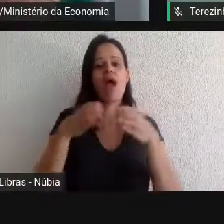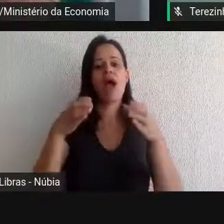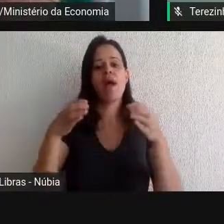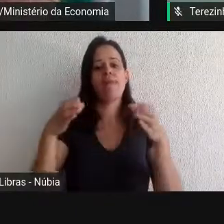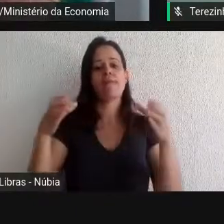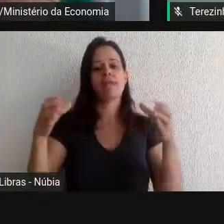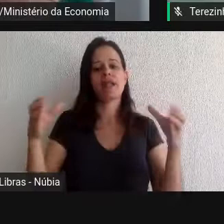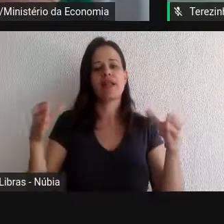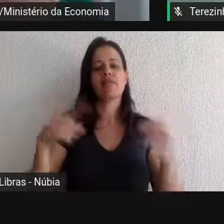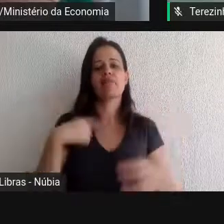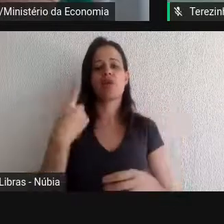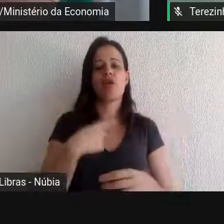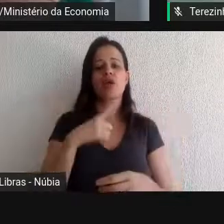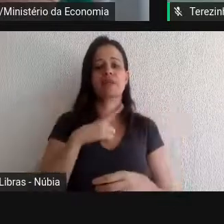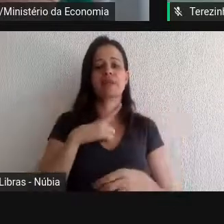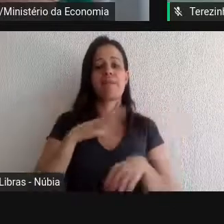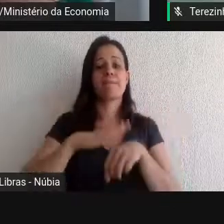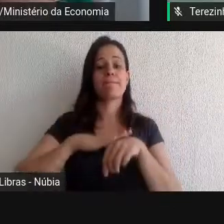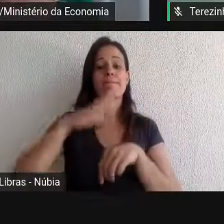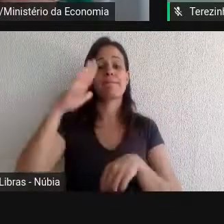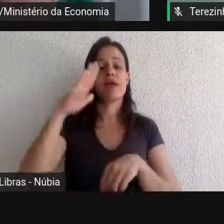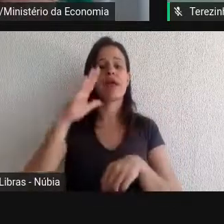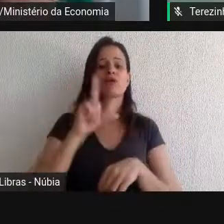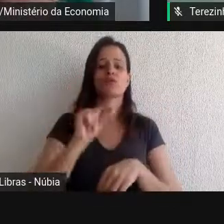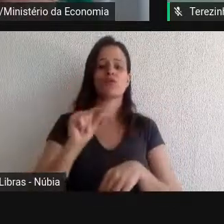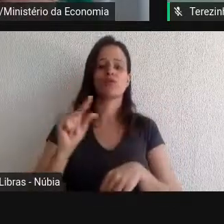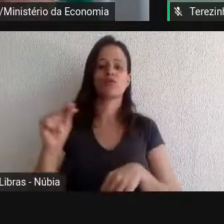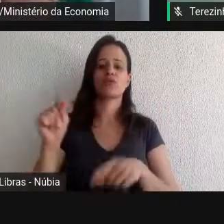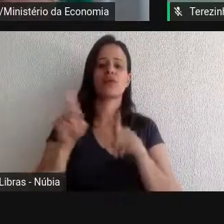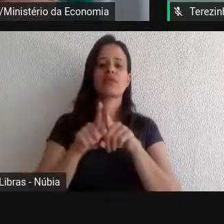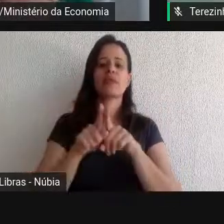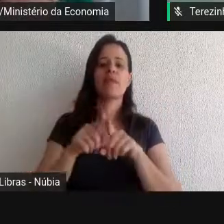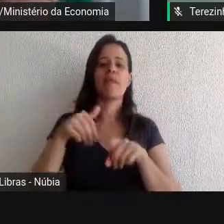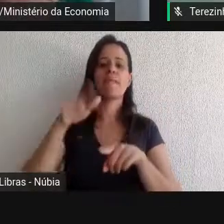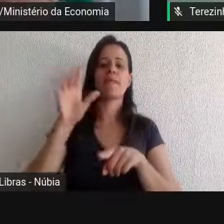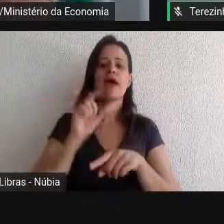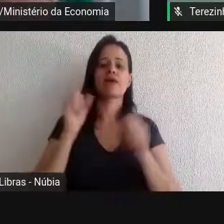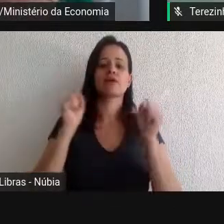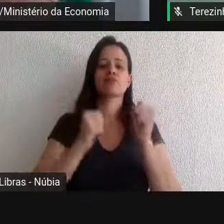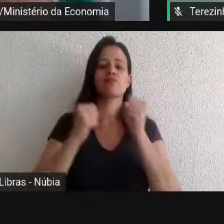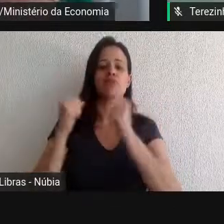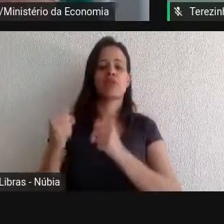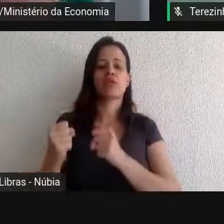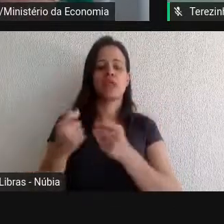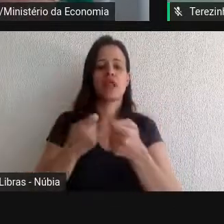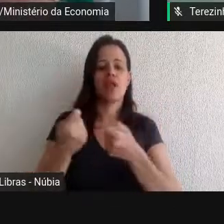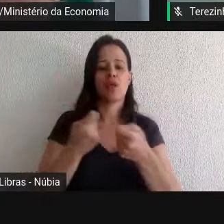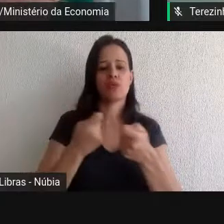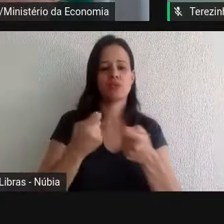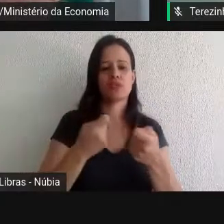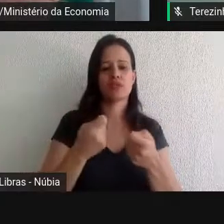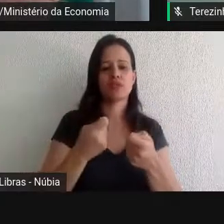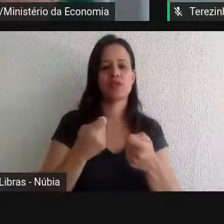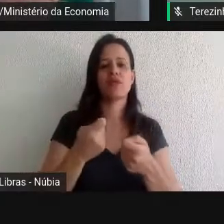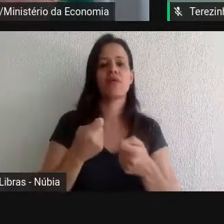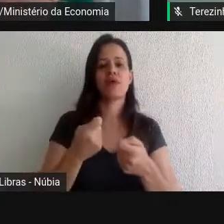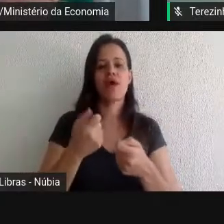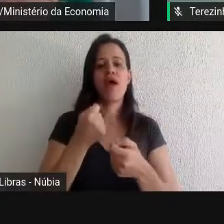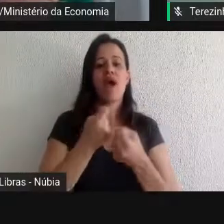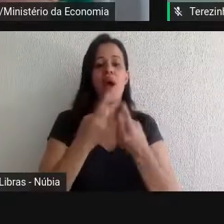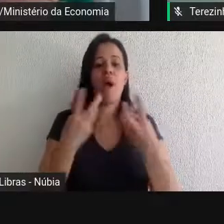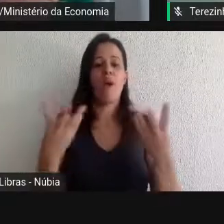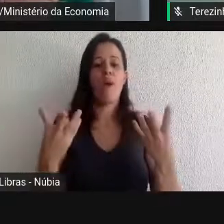para que a gente tenha mais opções, né, e mais poder de negociação desses preços. Alguns preços já estão